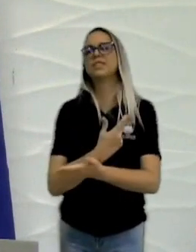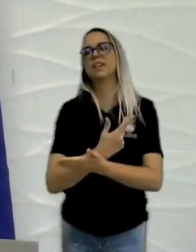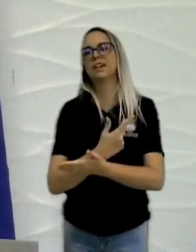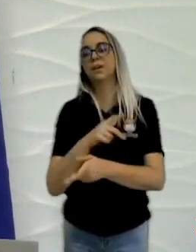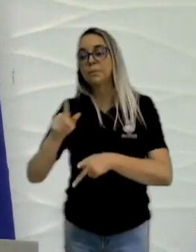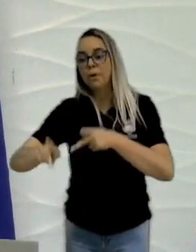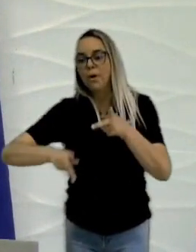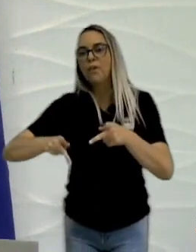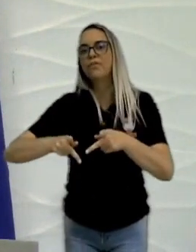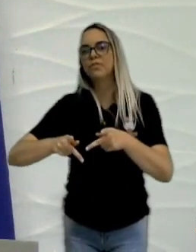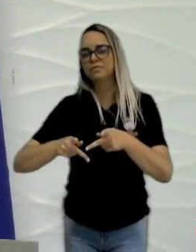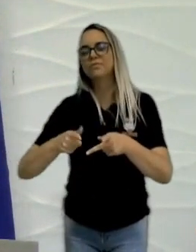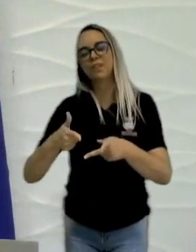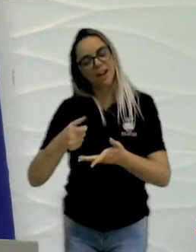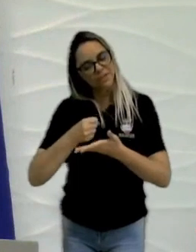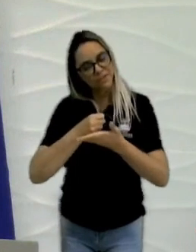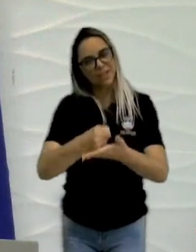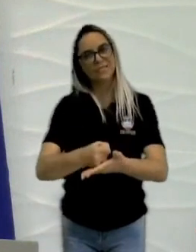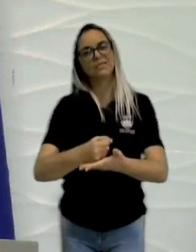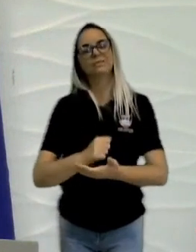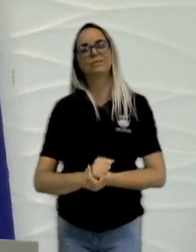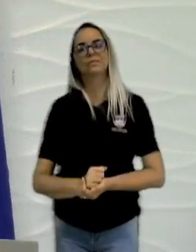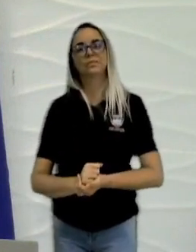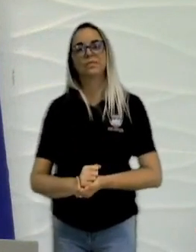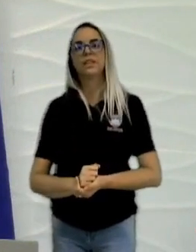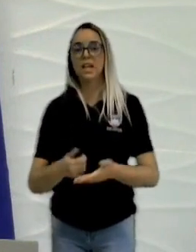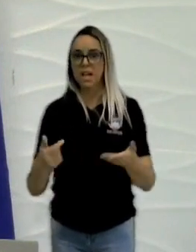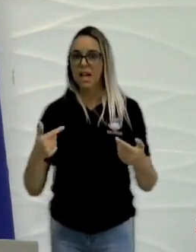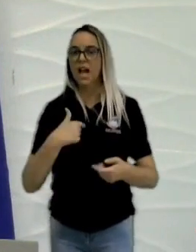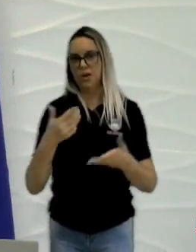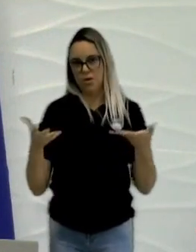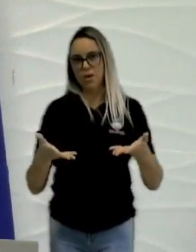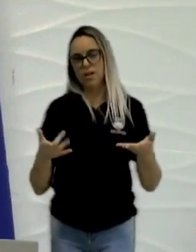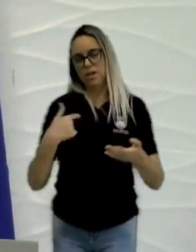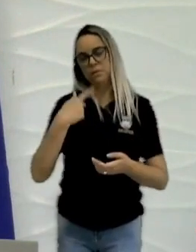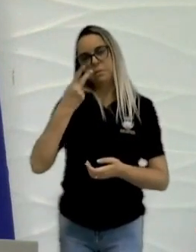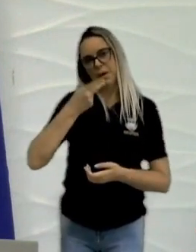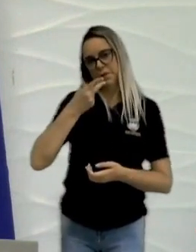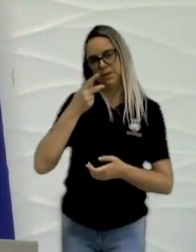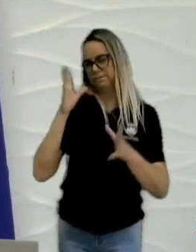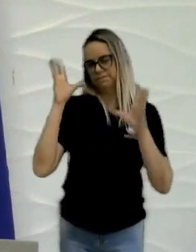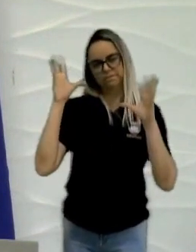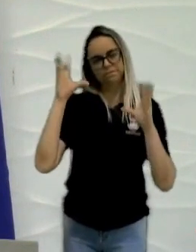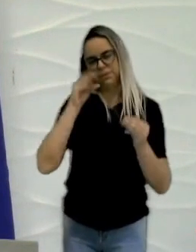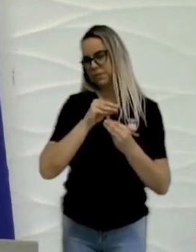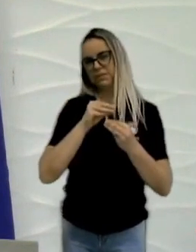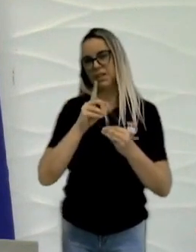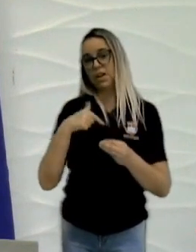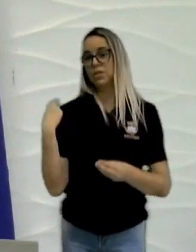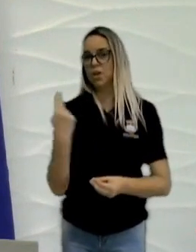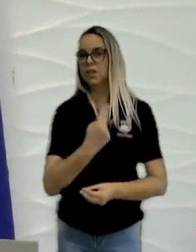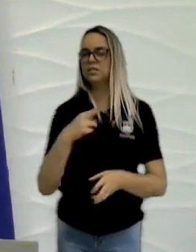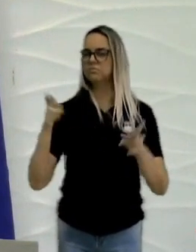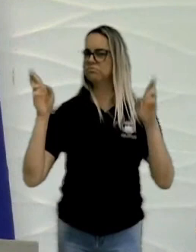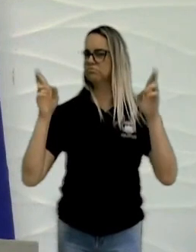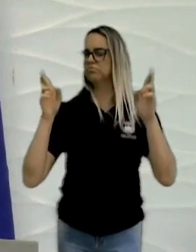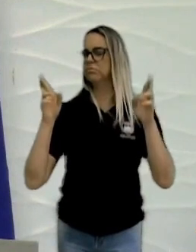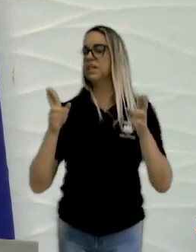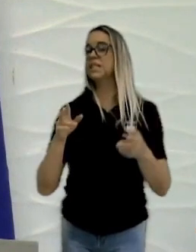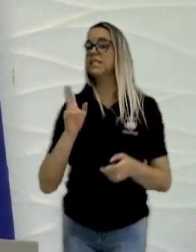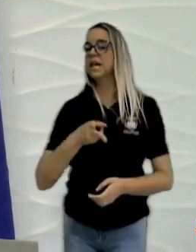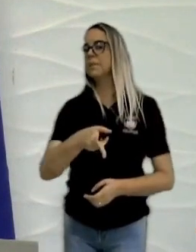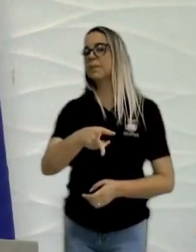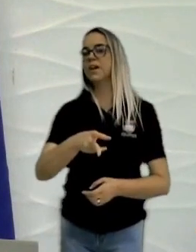ser beneficiada. Então, finalizo aqui a minha fala, né, dizendo que seguiremos firmes aí no nosso trabalho, sempre